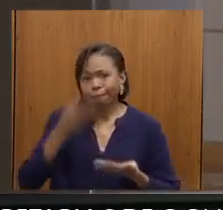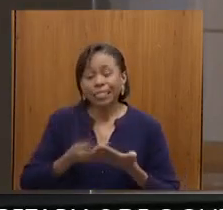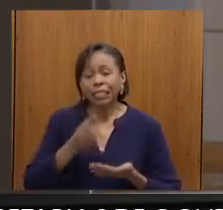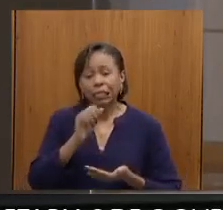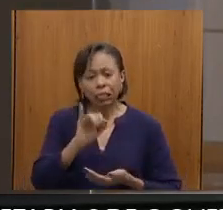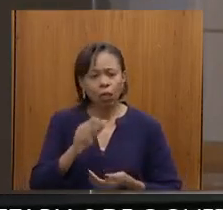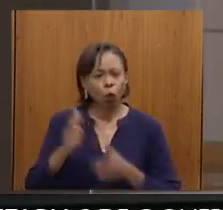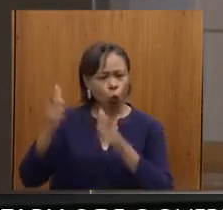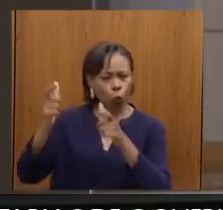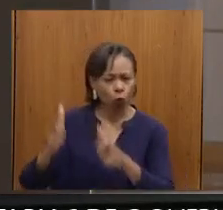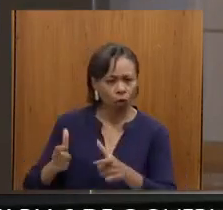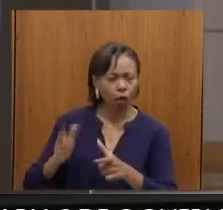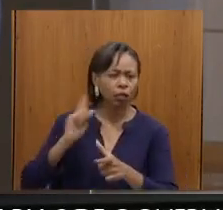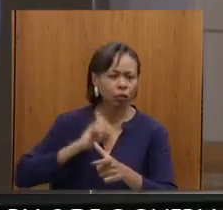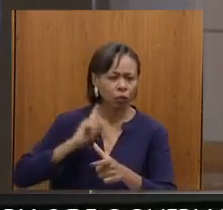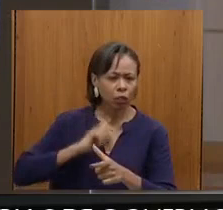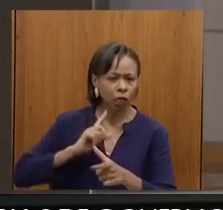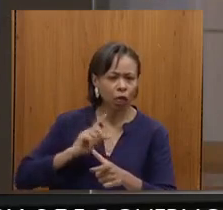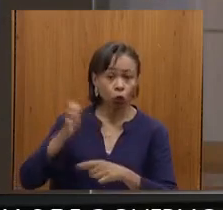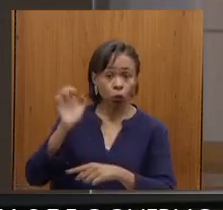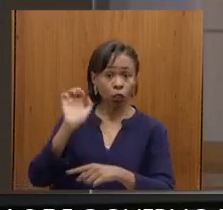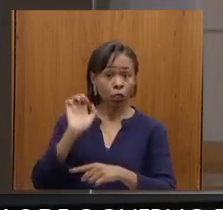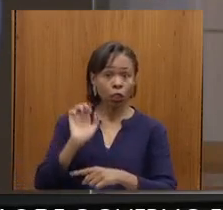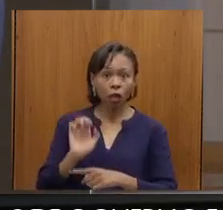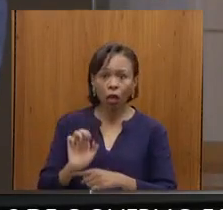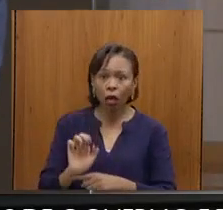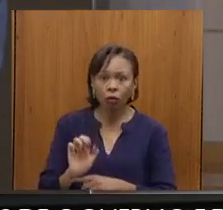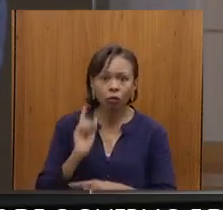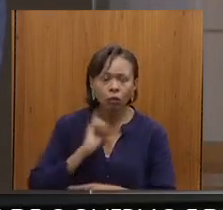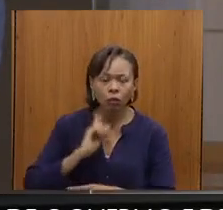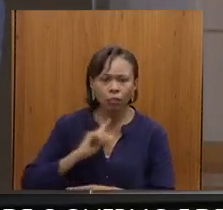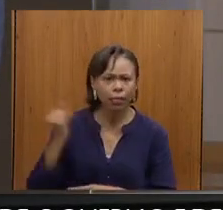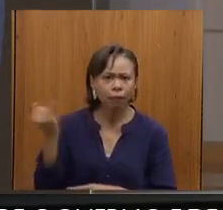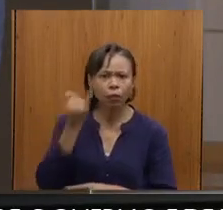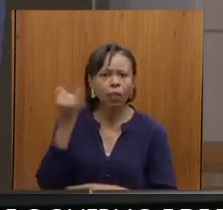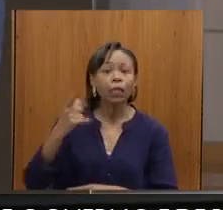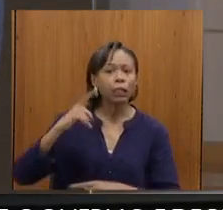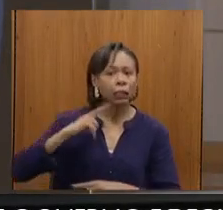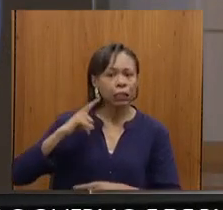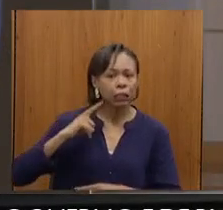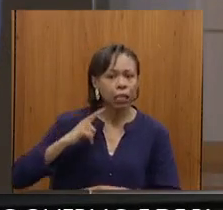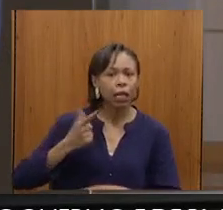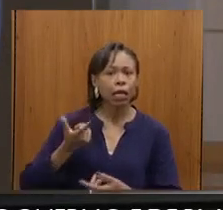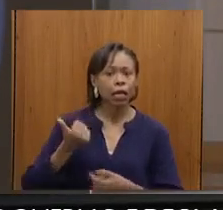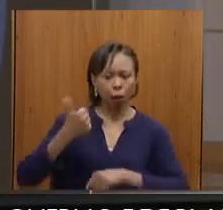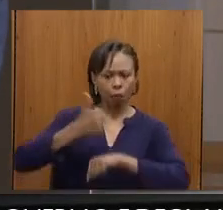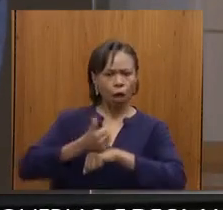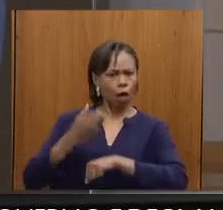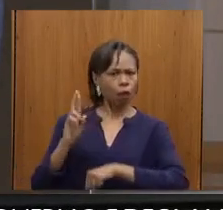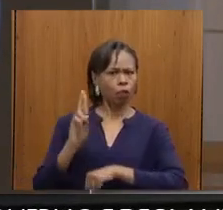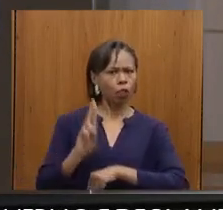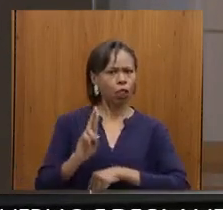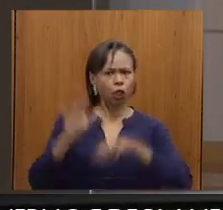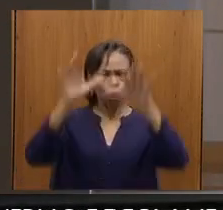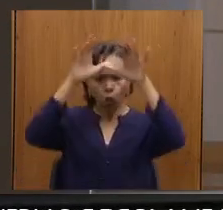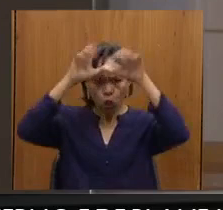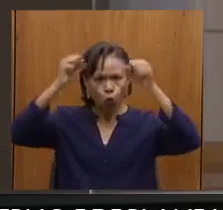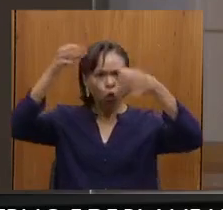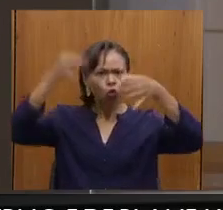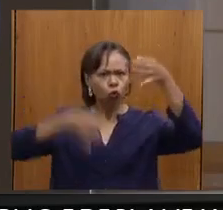Gerais, um estado politicamente importante, que tem representantes no judiciário, na Suprema Corte,